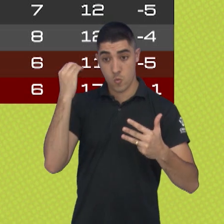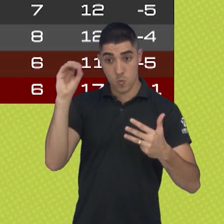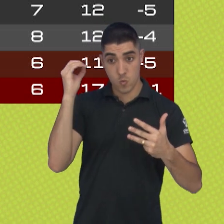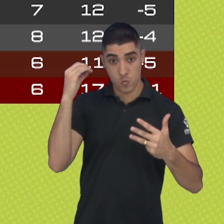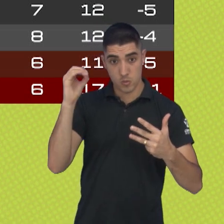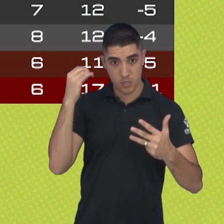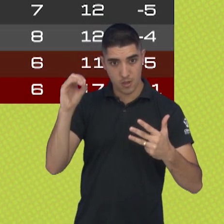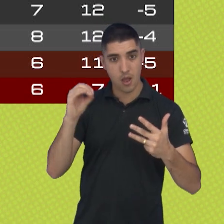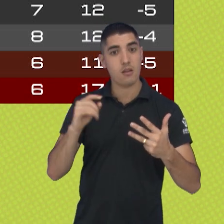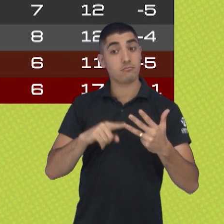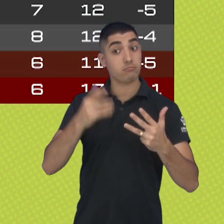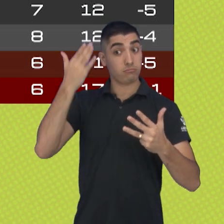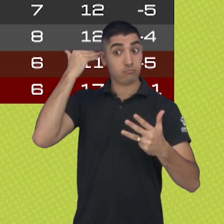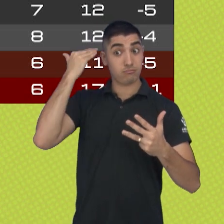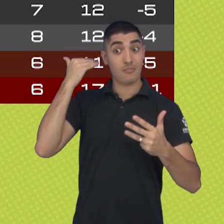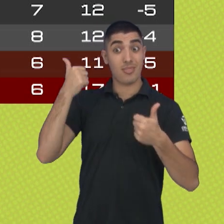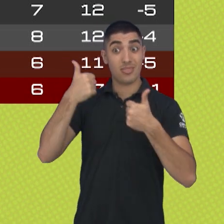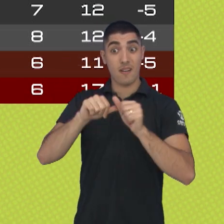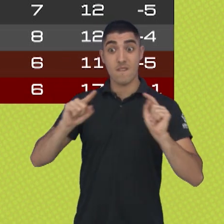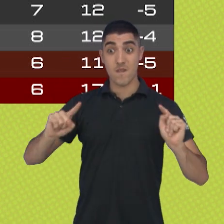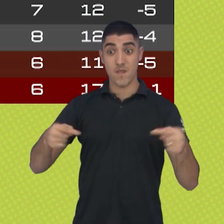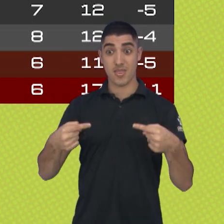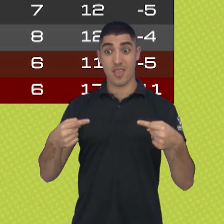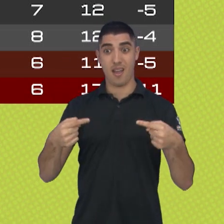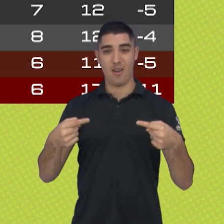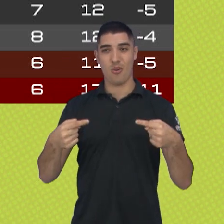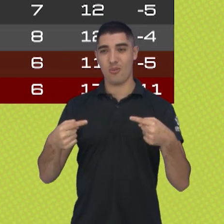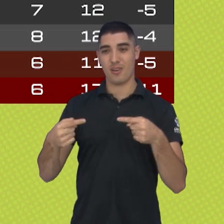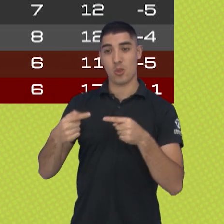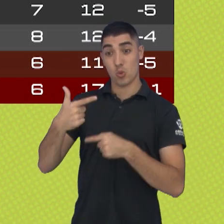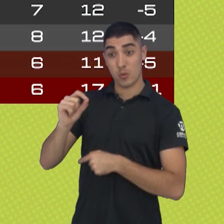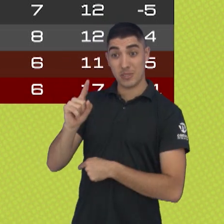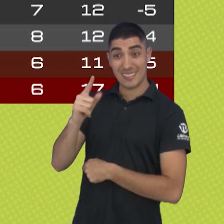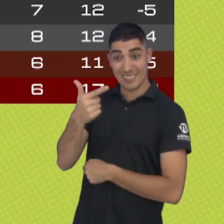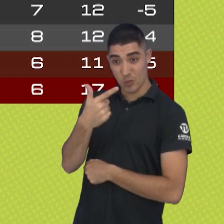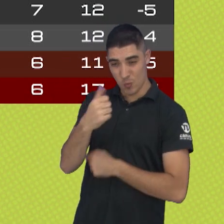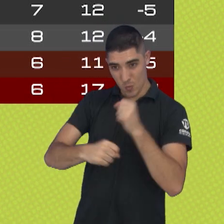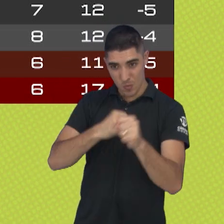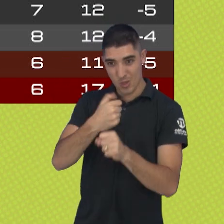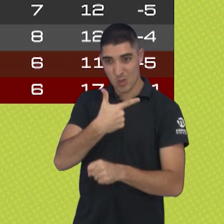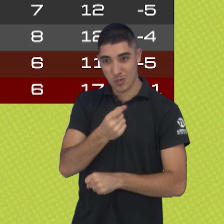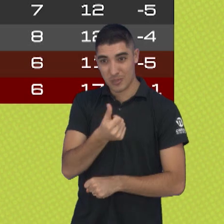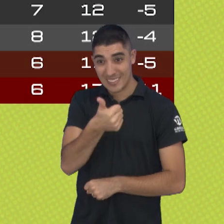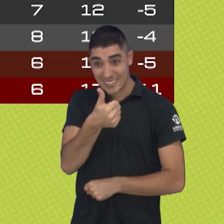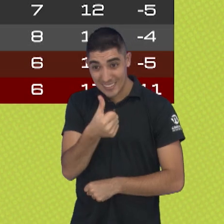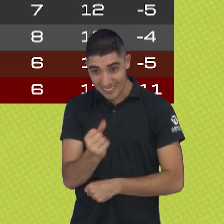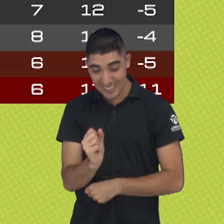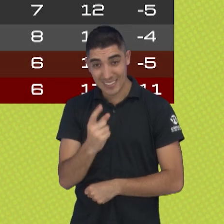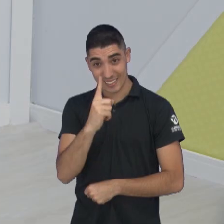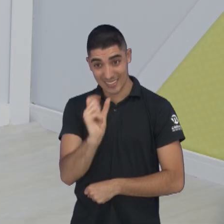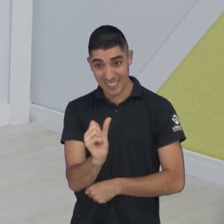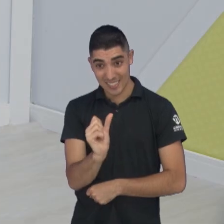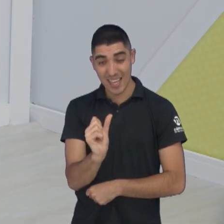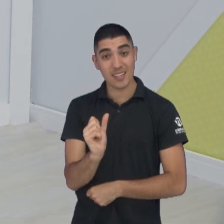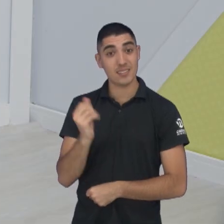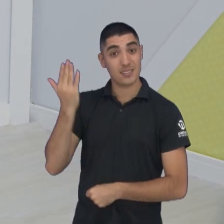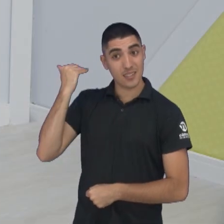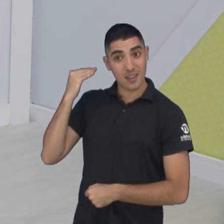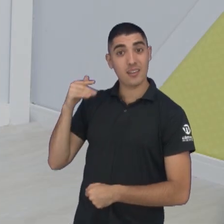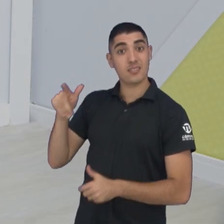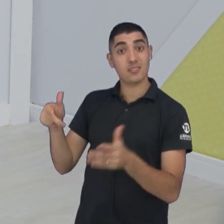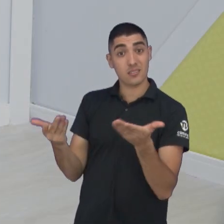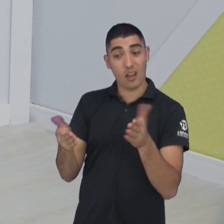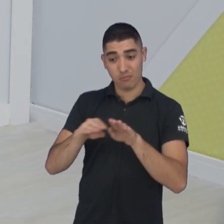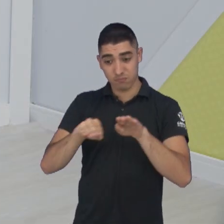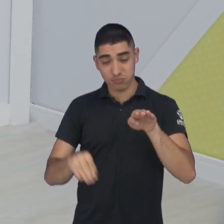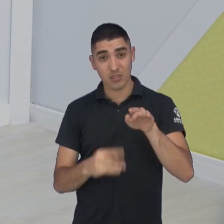Osasco Audax, até pouco tempo atrás, estava fazendo... Final com o Santos, 2016. Pois é. Com o Fernando Diniz. Do Fernando Diniz, não faz tanto tempo assim, está na 4ª